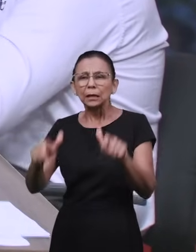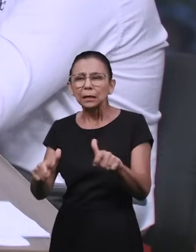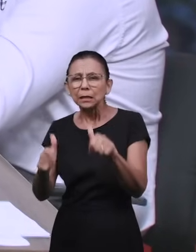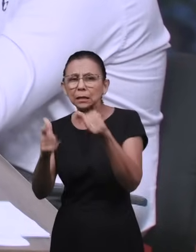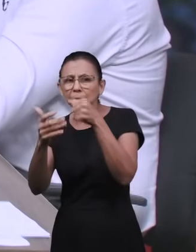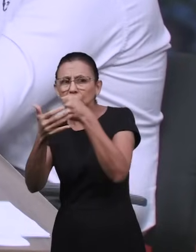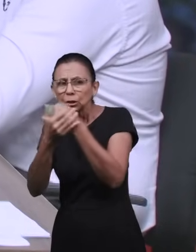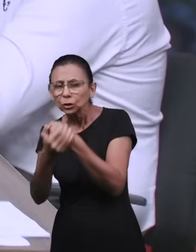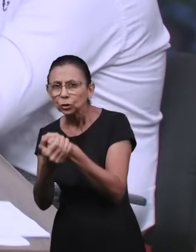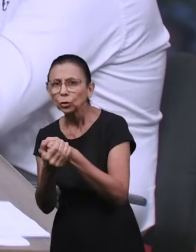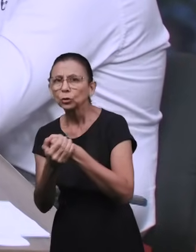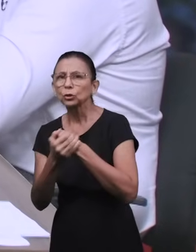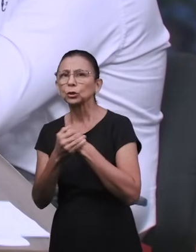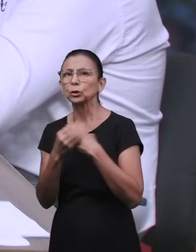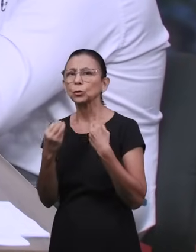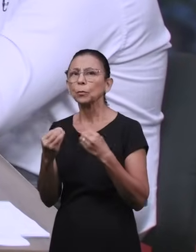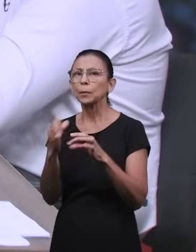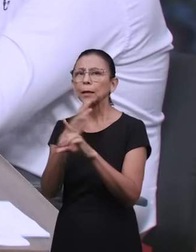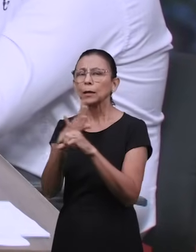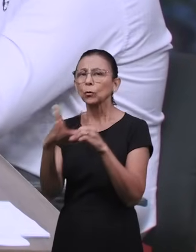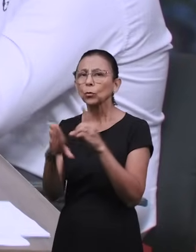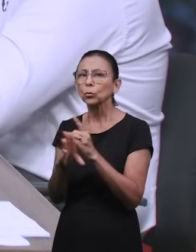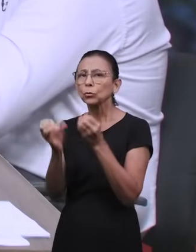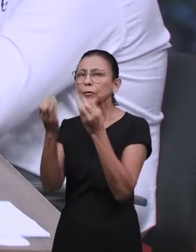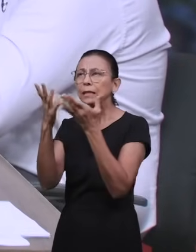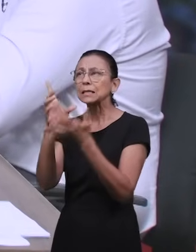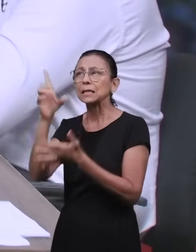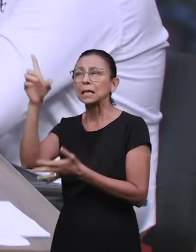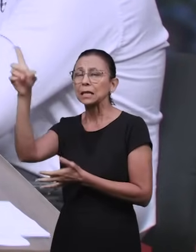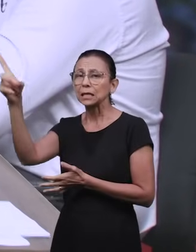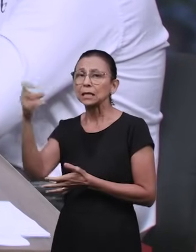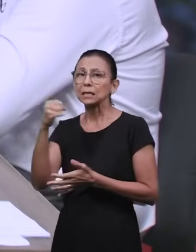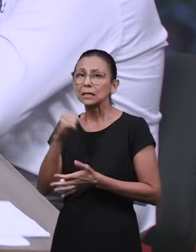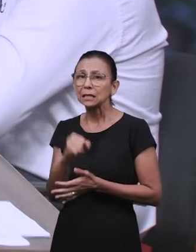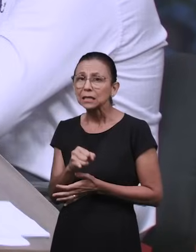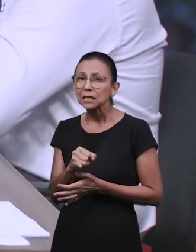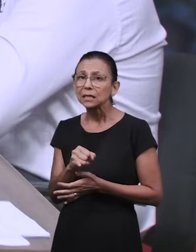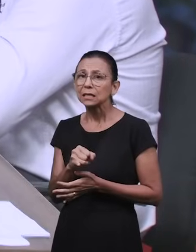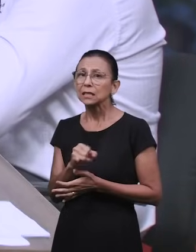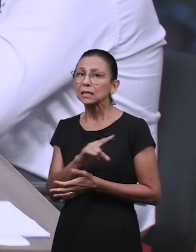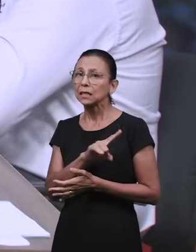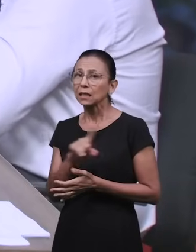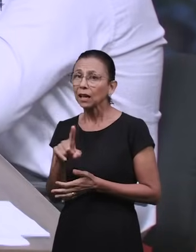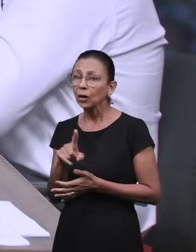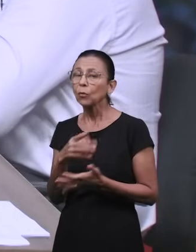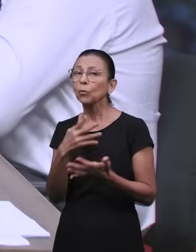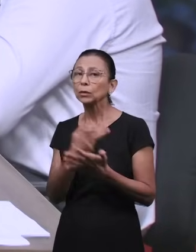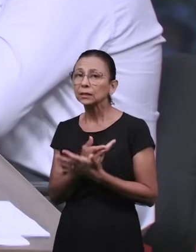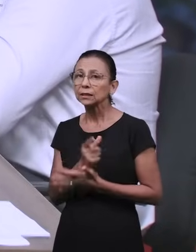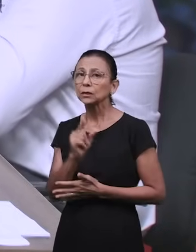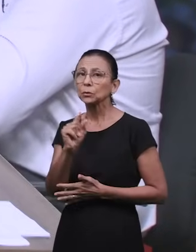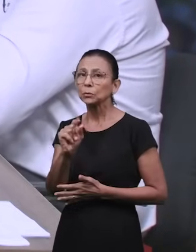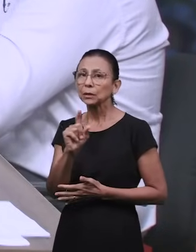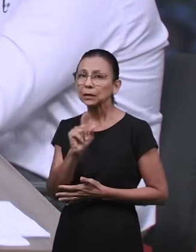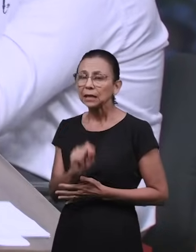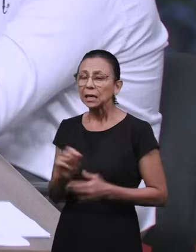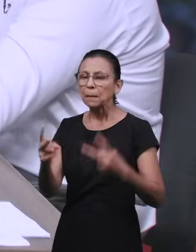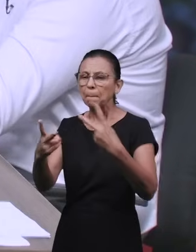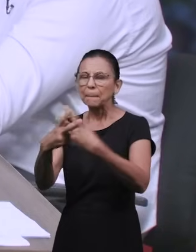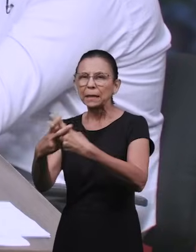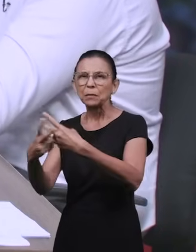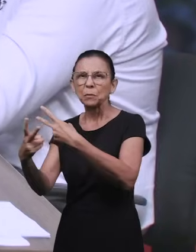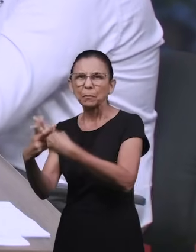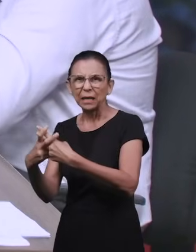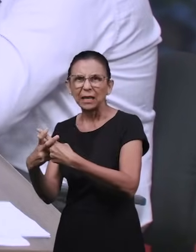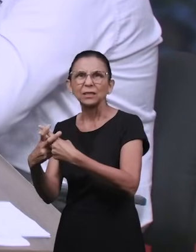para que não fossem presos e levados a espetáculo nos coliseus,